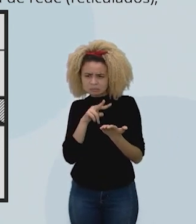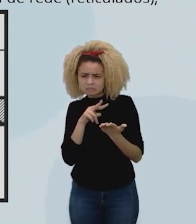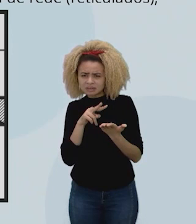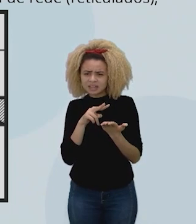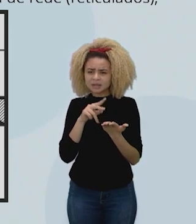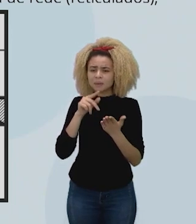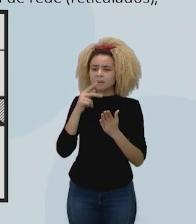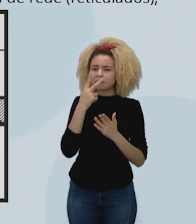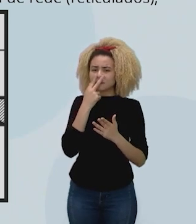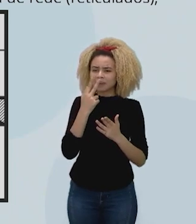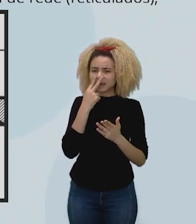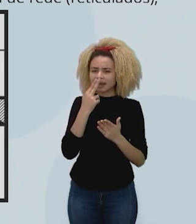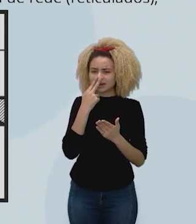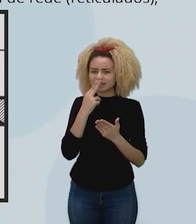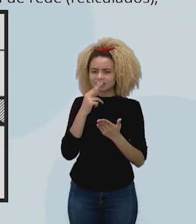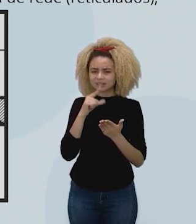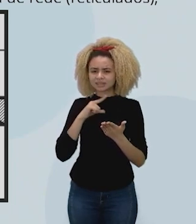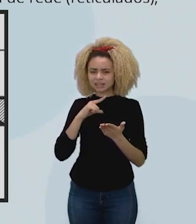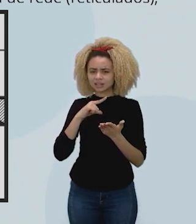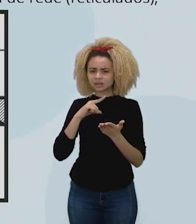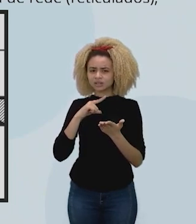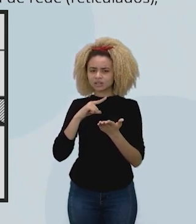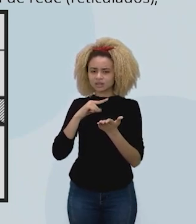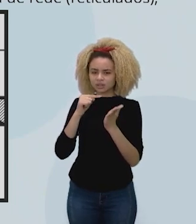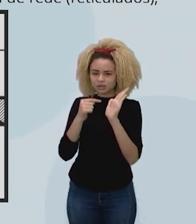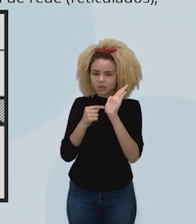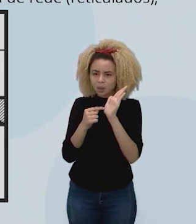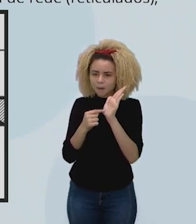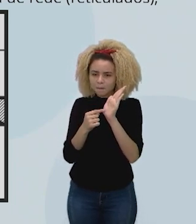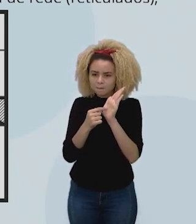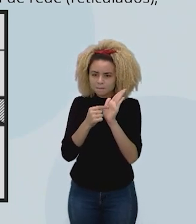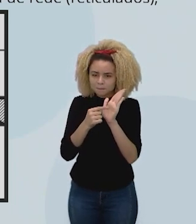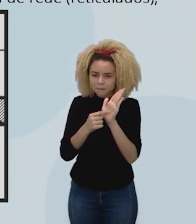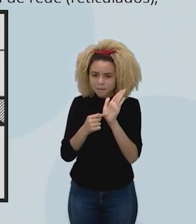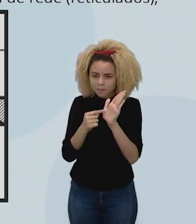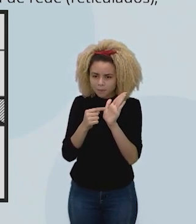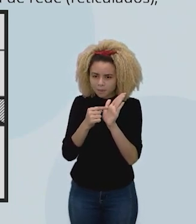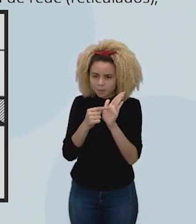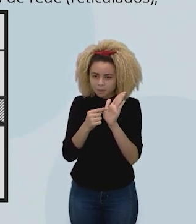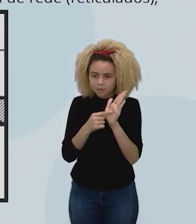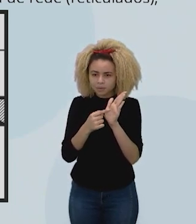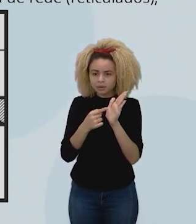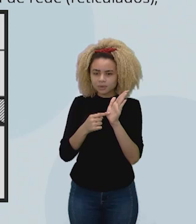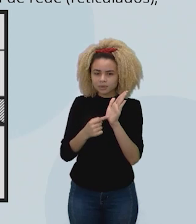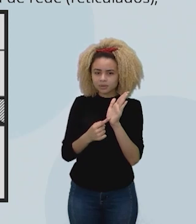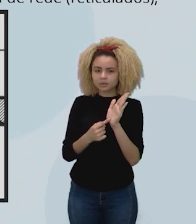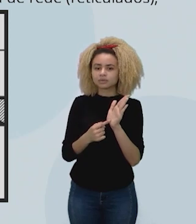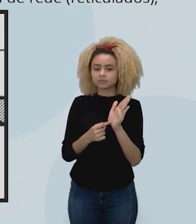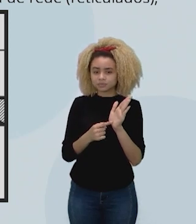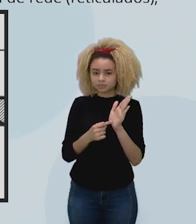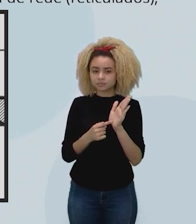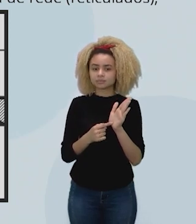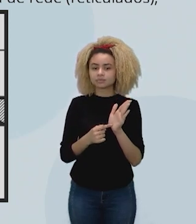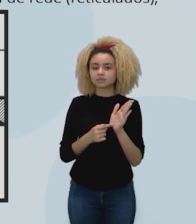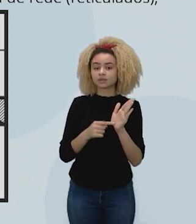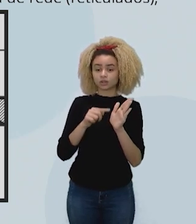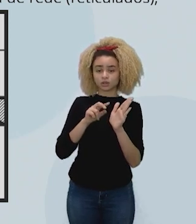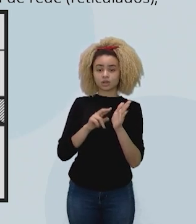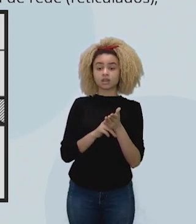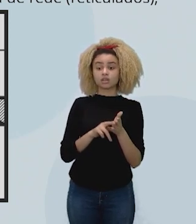é como se tivesse uma malha, né, pontilhada, né, em forma de rede ali, né, o que a gente chama de